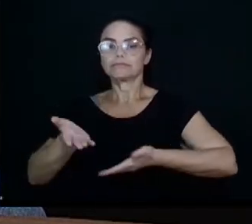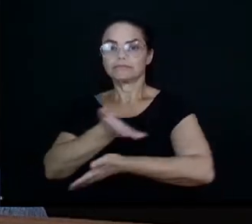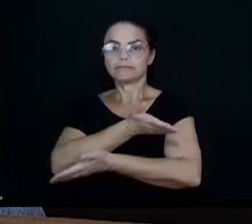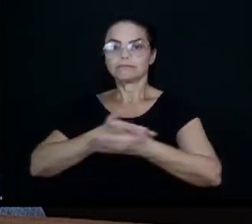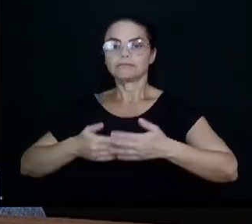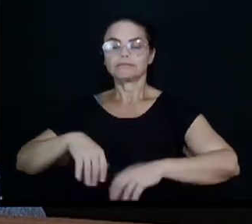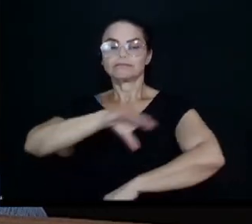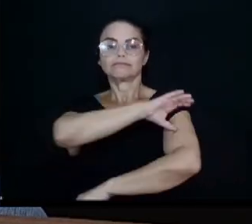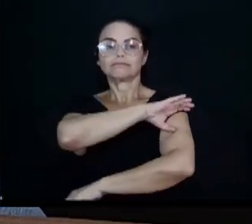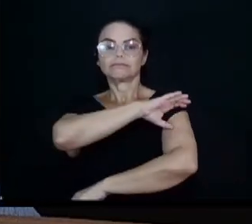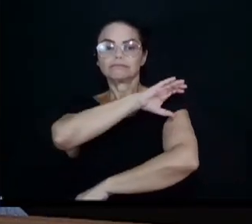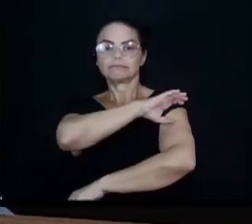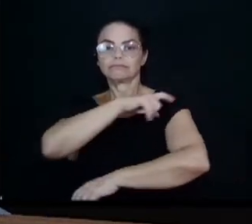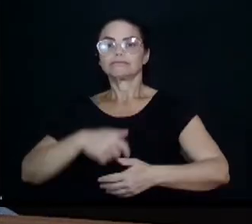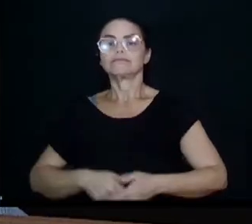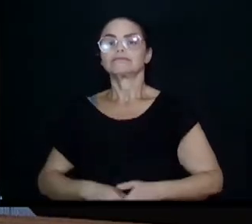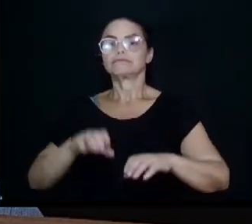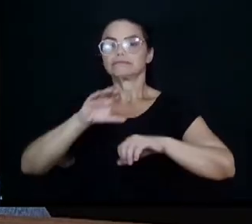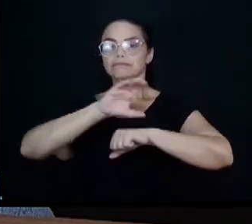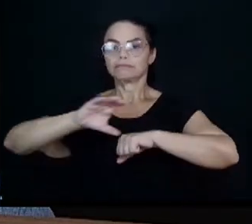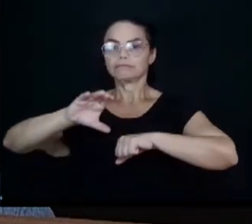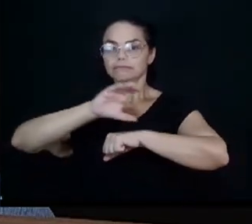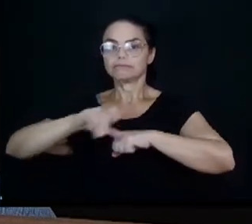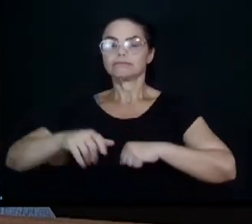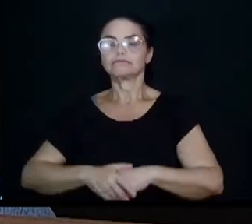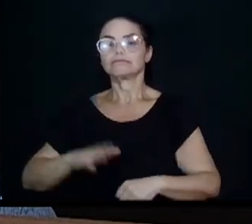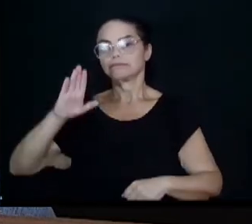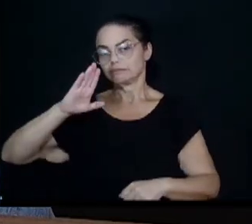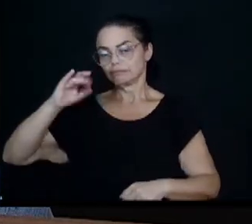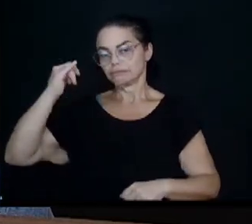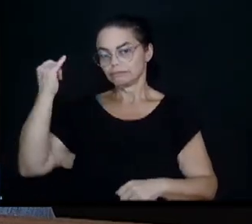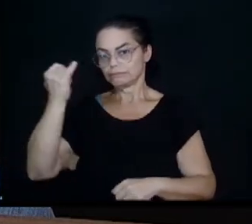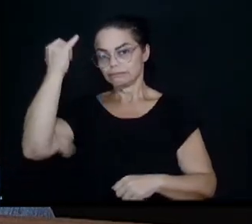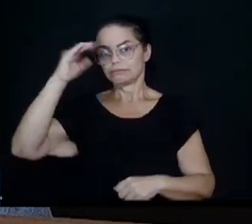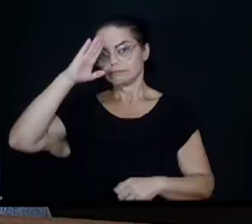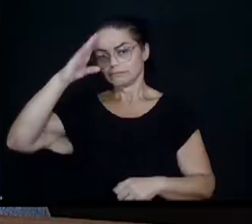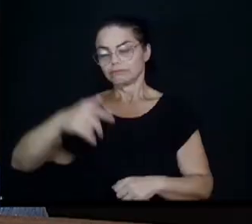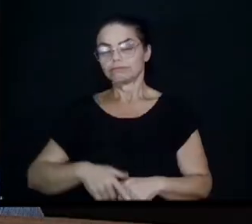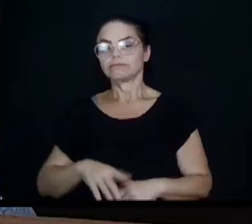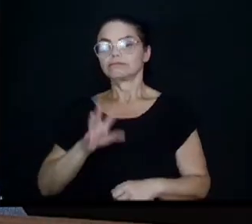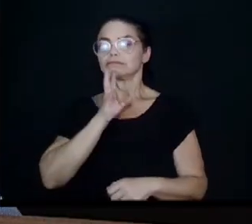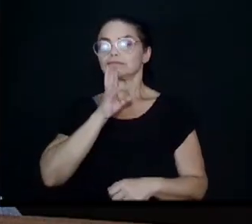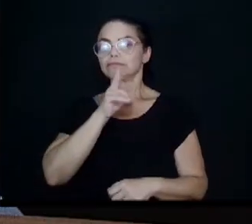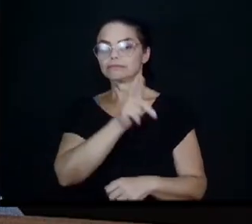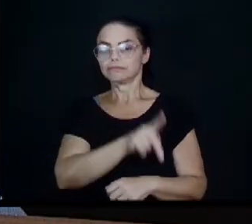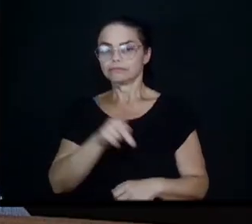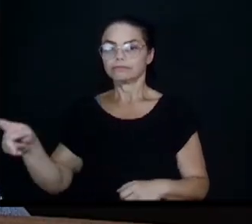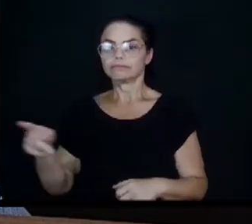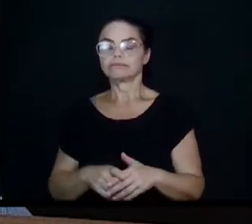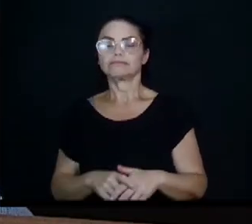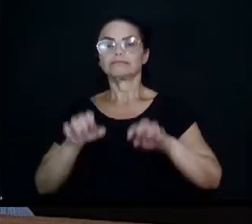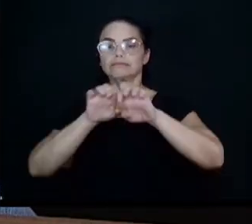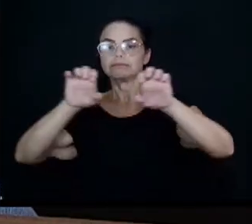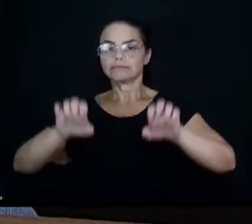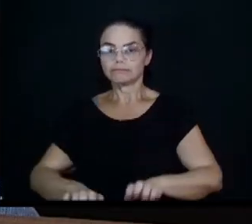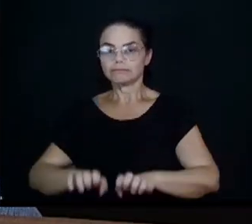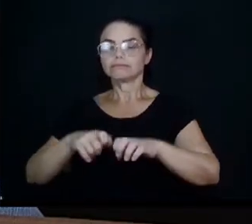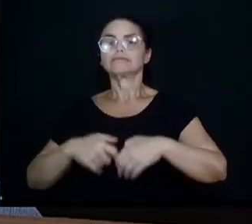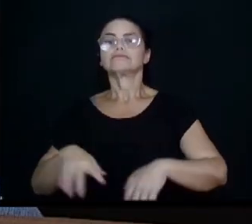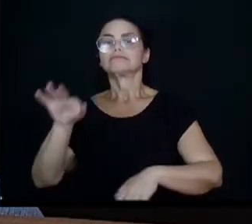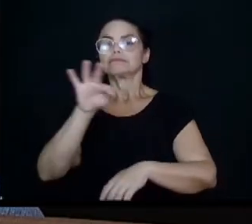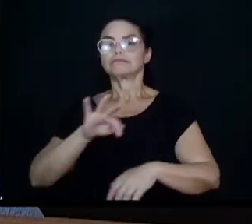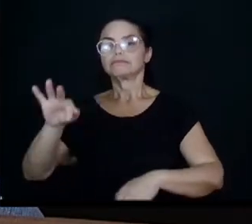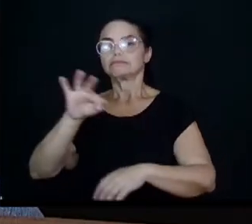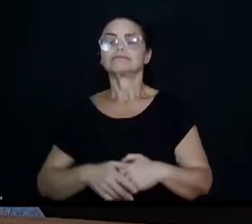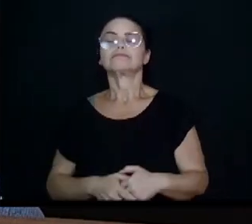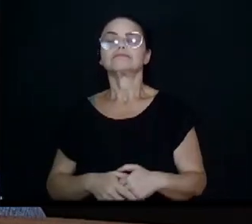que é a figura mais importante daquele curso, ele vai conhecer os professores, vai conhecer a infraestrutura daquela instituição de ensino superior, conhecer os laboratórios,